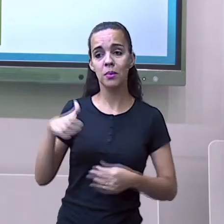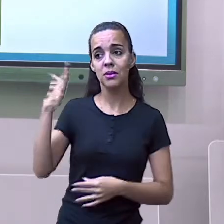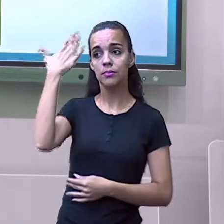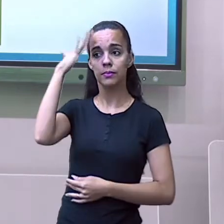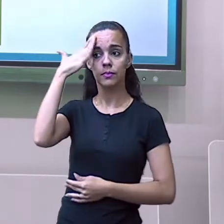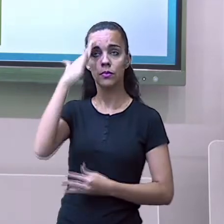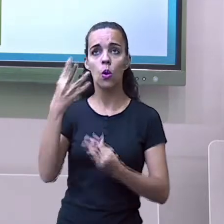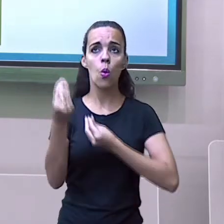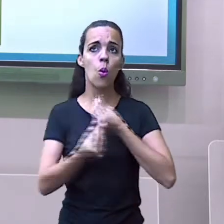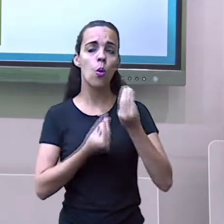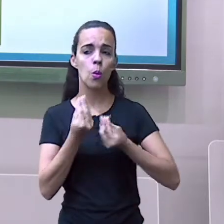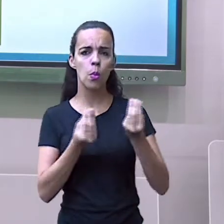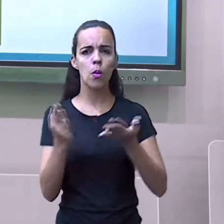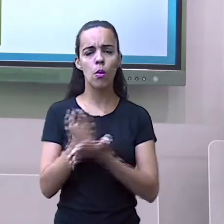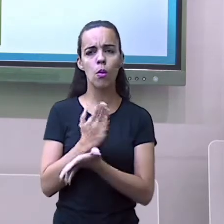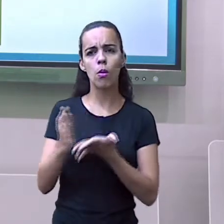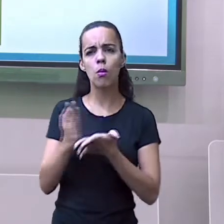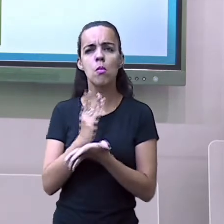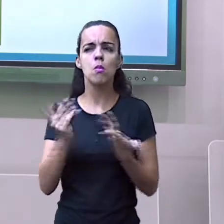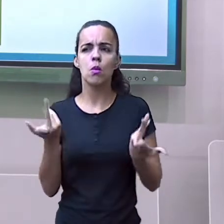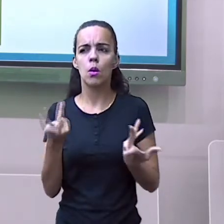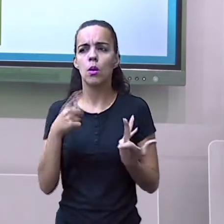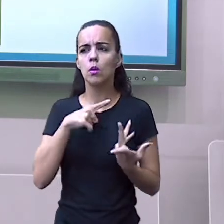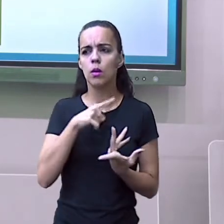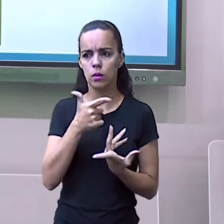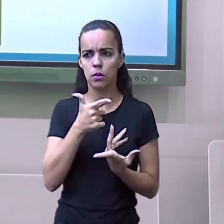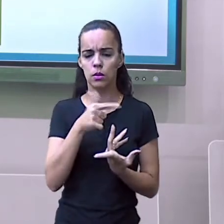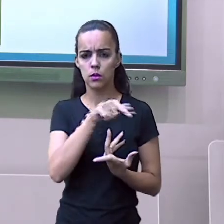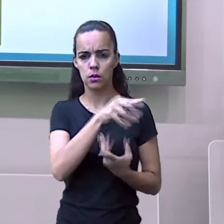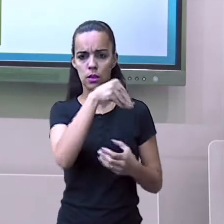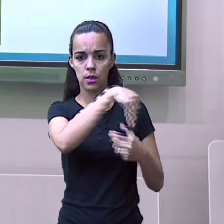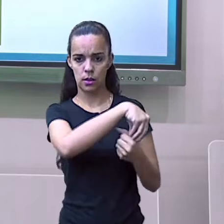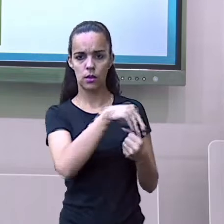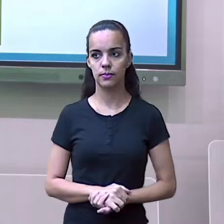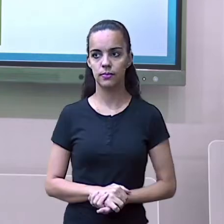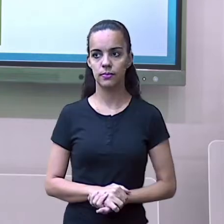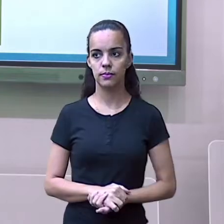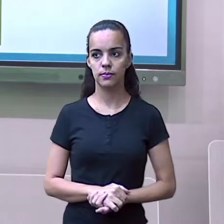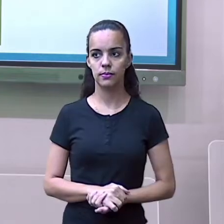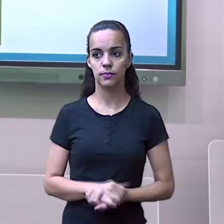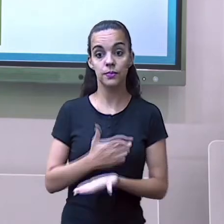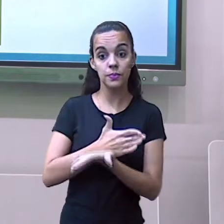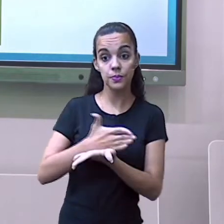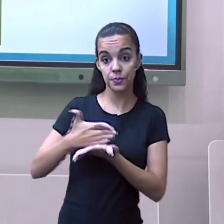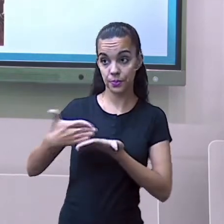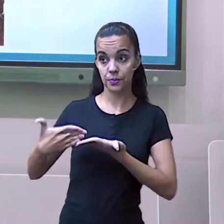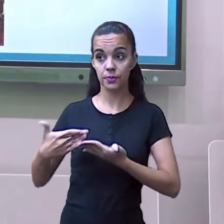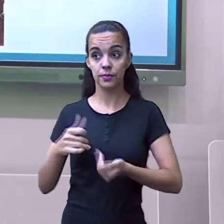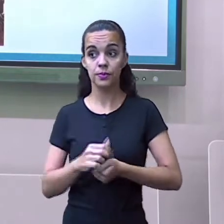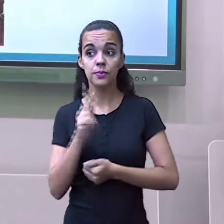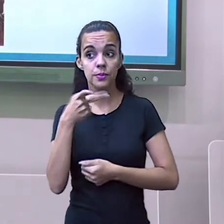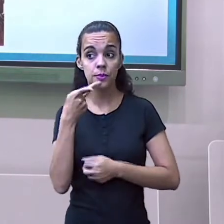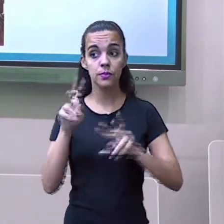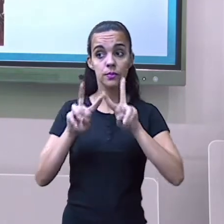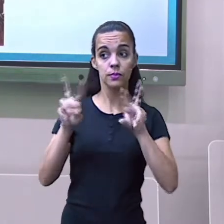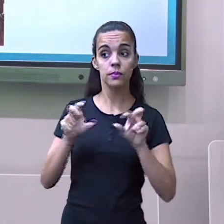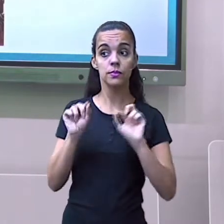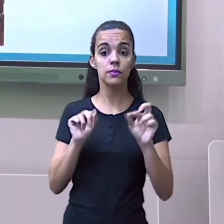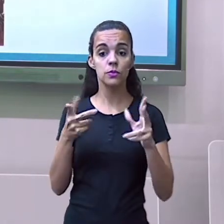onde podemos aplicar essas implicações no nosso dia a dia? Inicialmente, falaremos